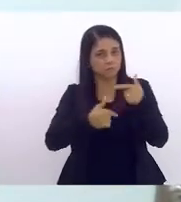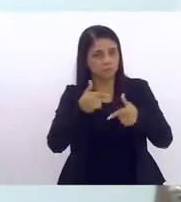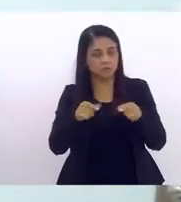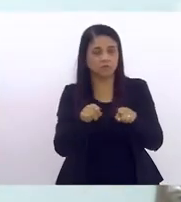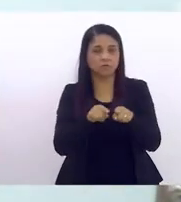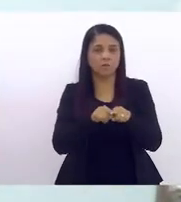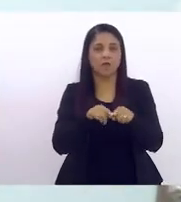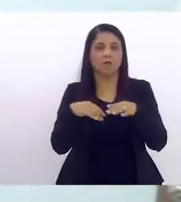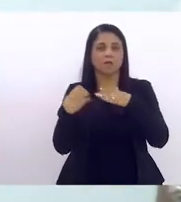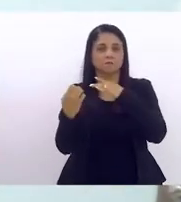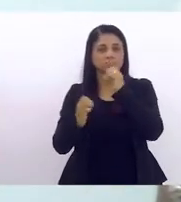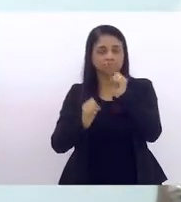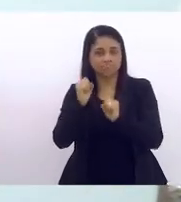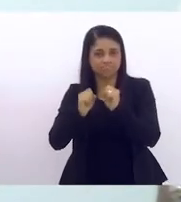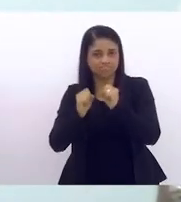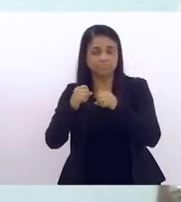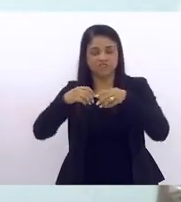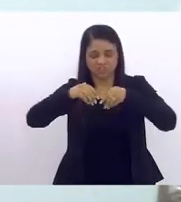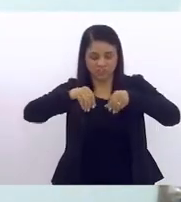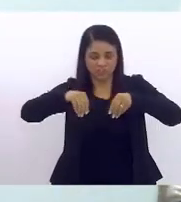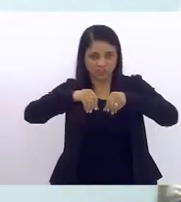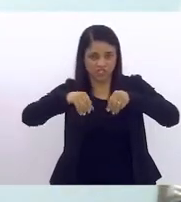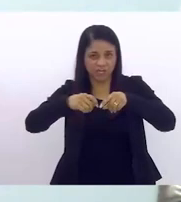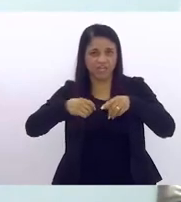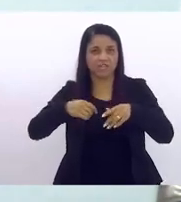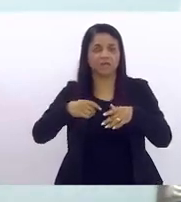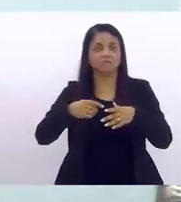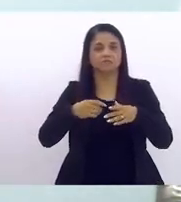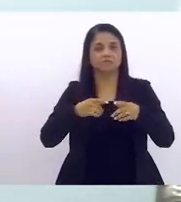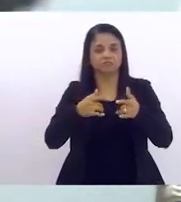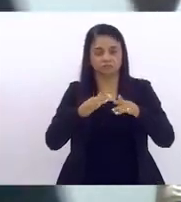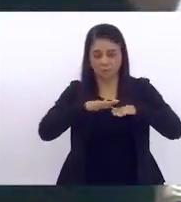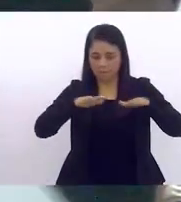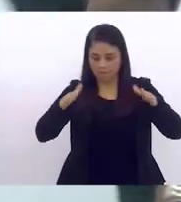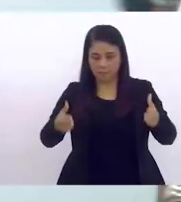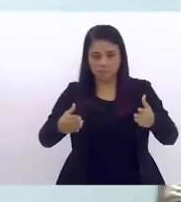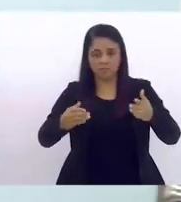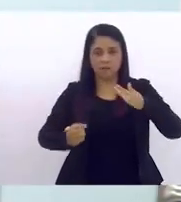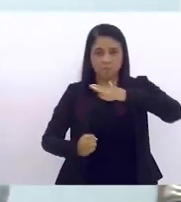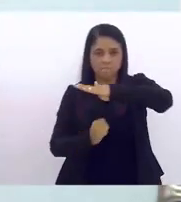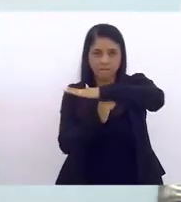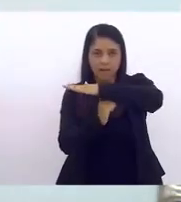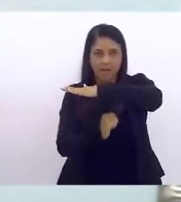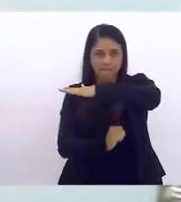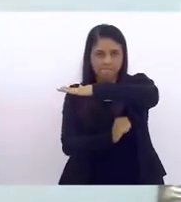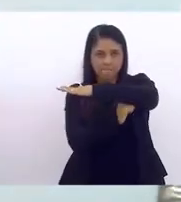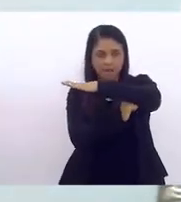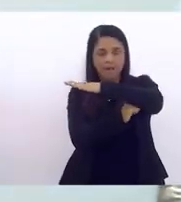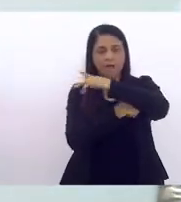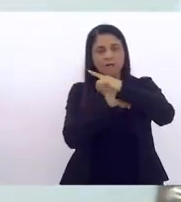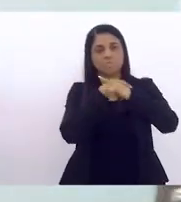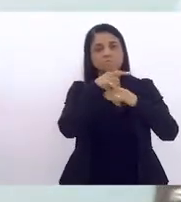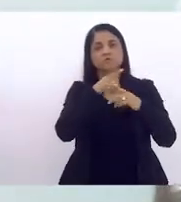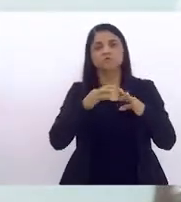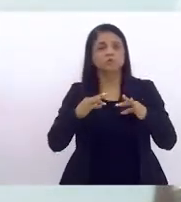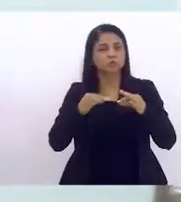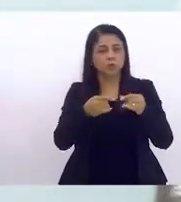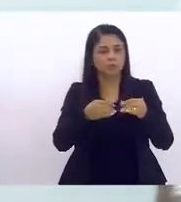refinarias, o jateamento da areia nos estaleiros, que dava silicose no pulmão dos operários, todas essas leis foram